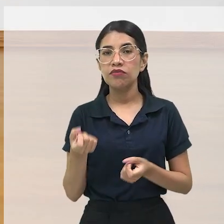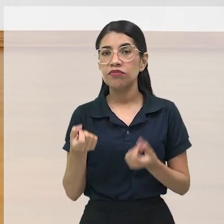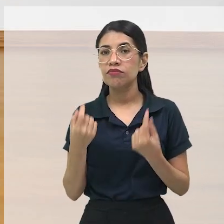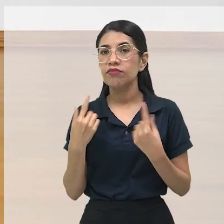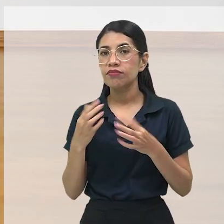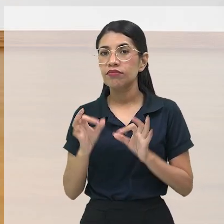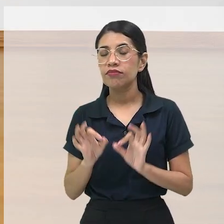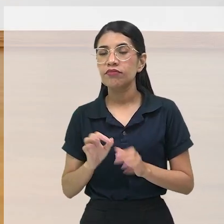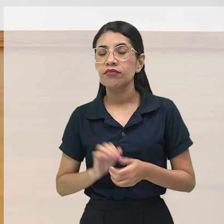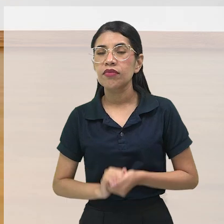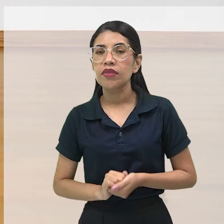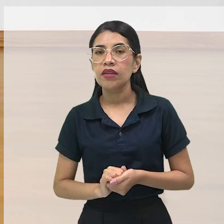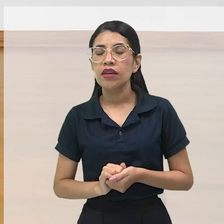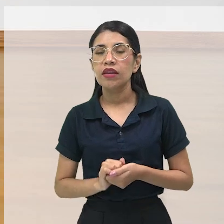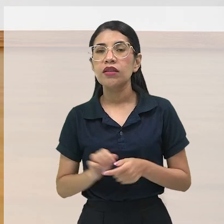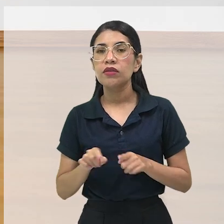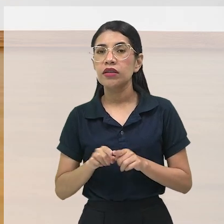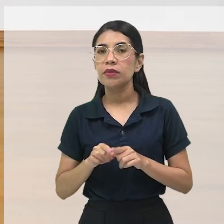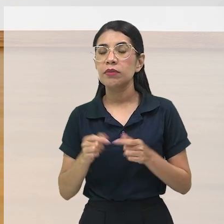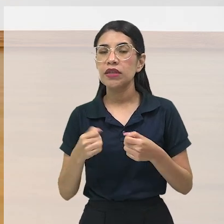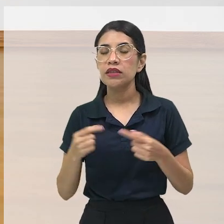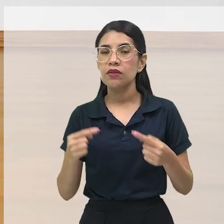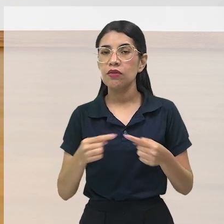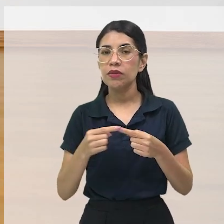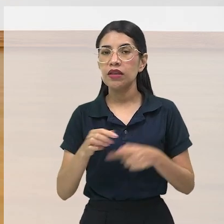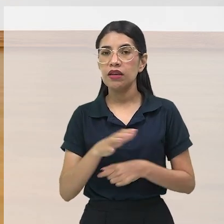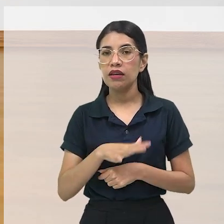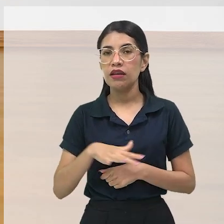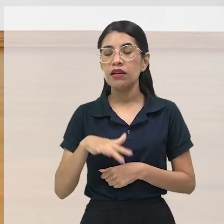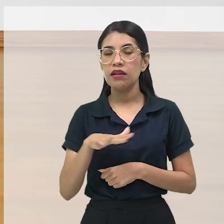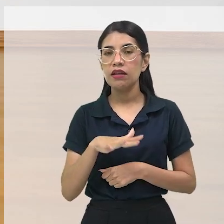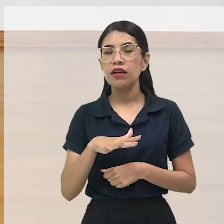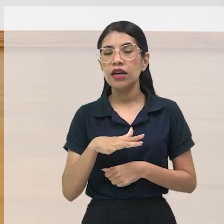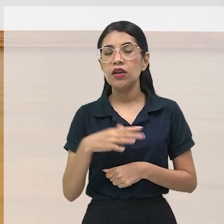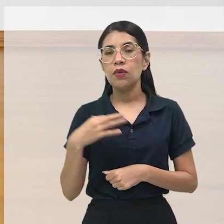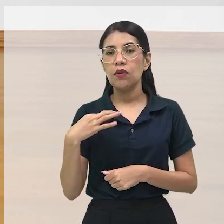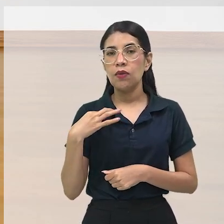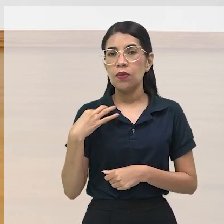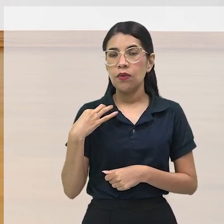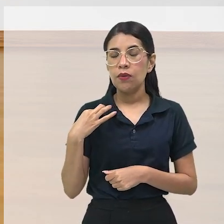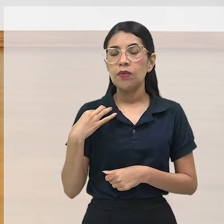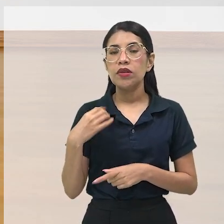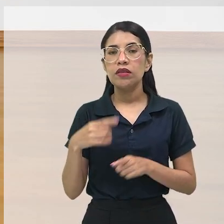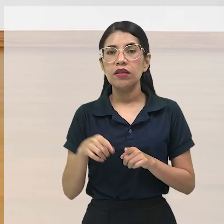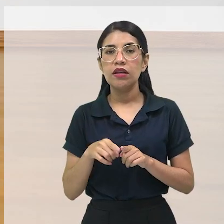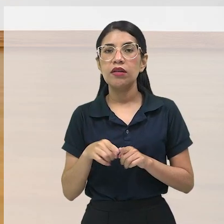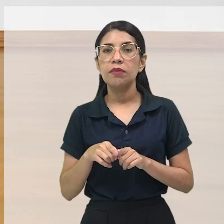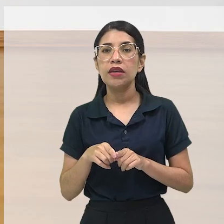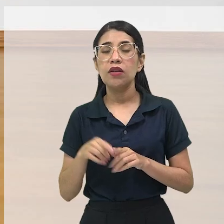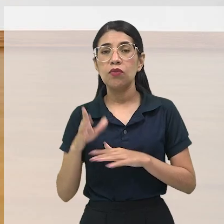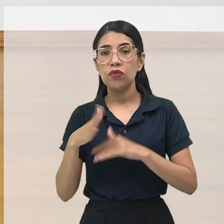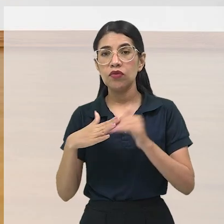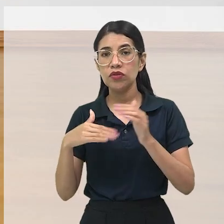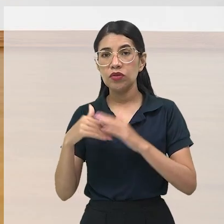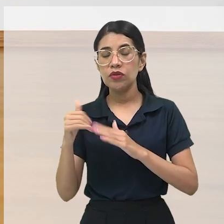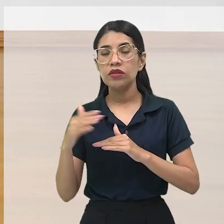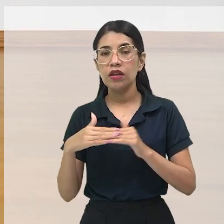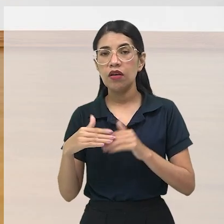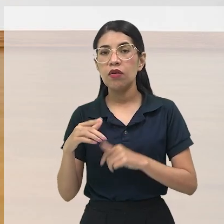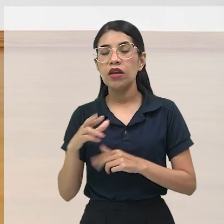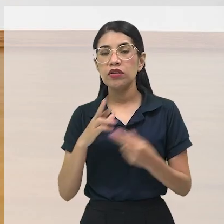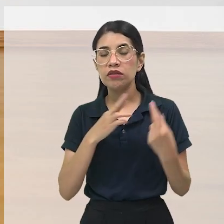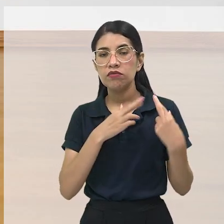o processo de ambientação da ação cênica tem participação do figurino, inclusive o figurinista. Existe uma